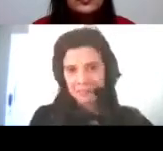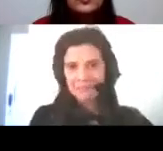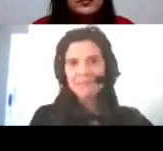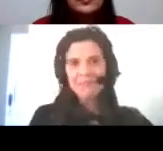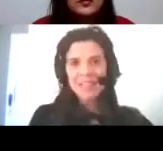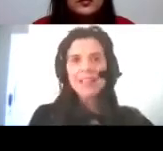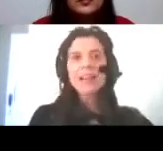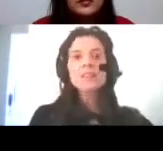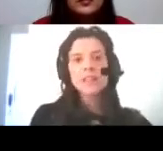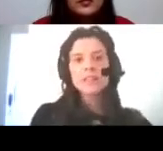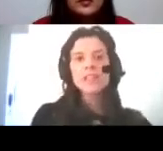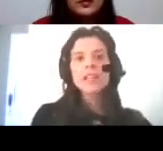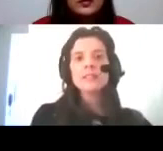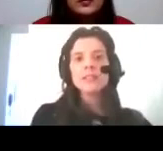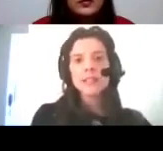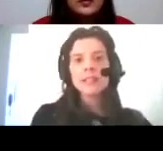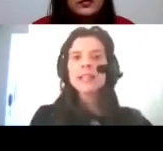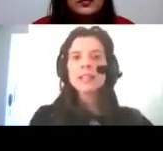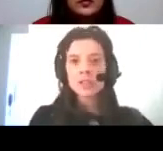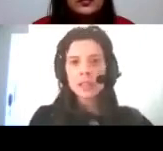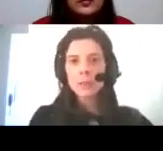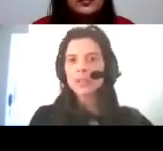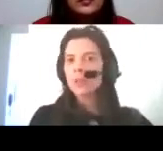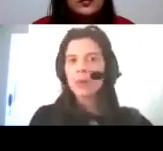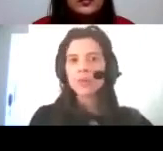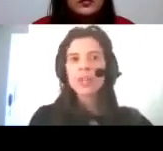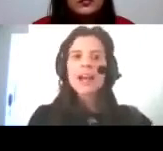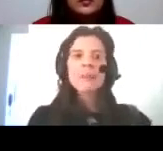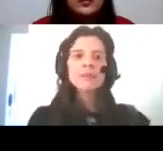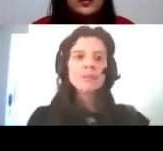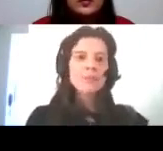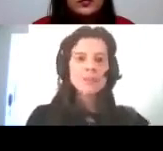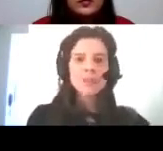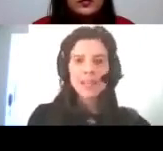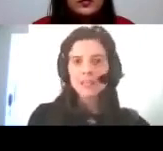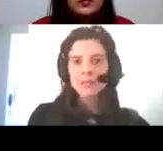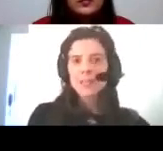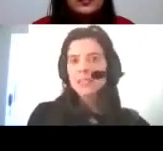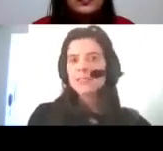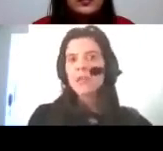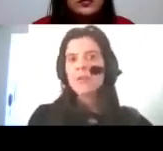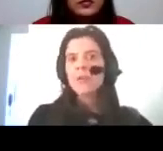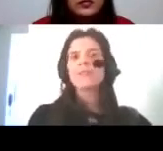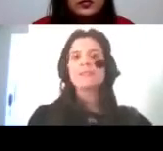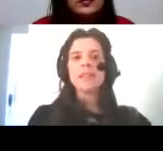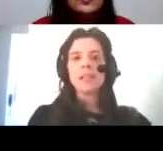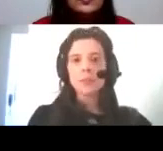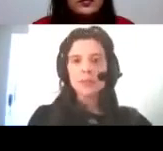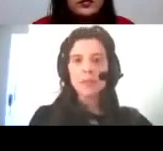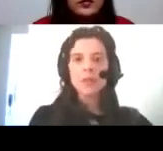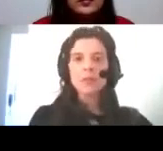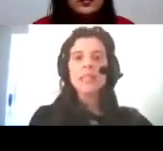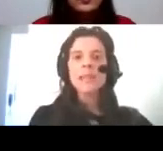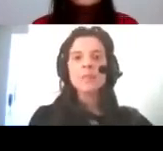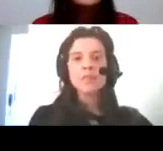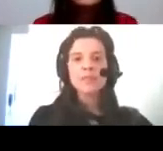fazer. Tá? Diferente da gente. Se não está na lei, a gente realmente não pode. Ah, mas eu sou comissionado. Isso tem alguma coisa a ver? Tem tudo a ver,